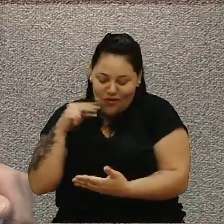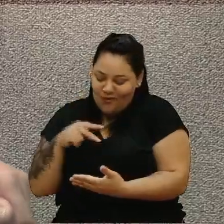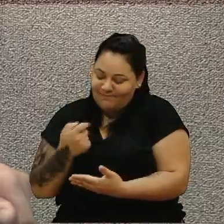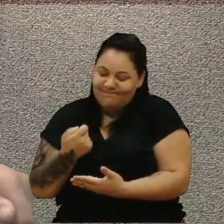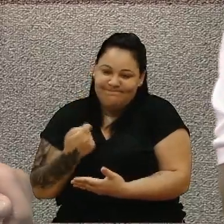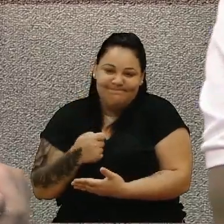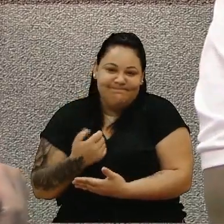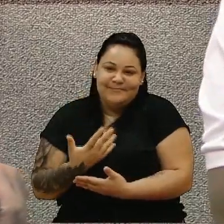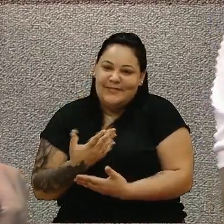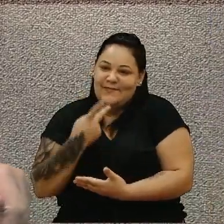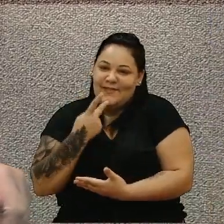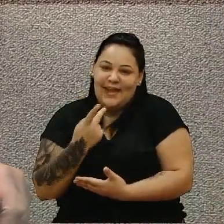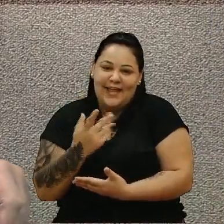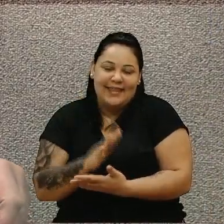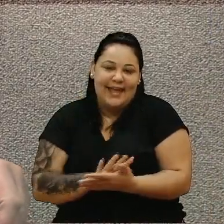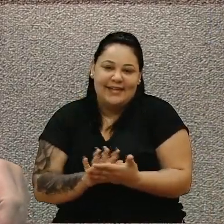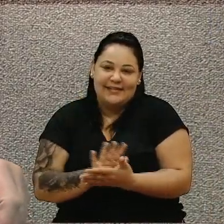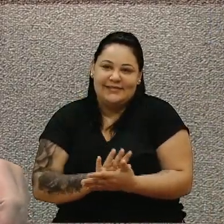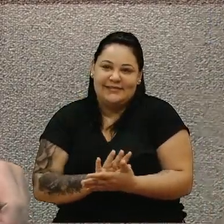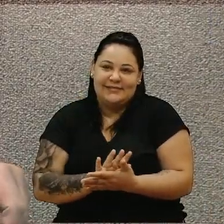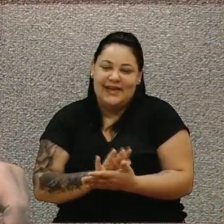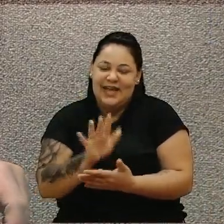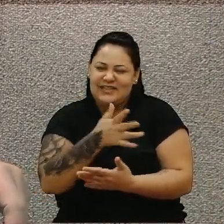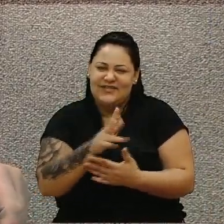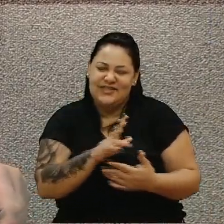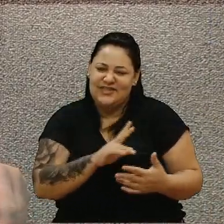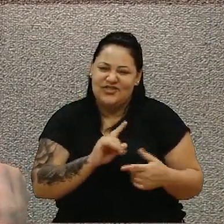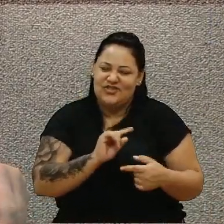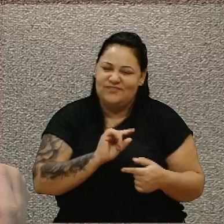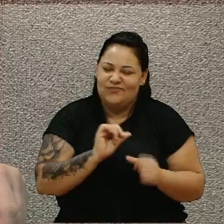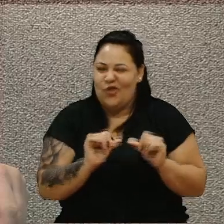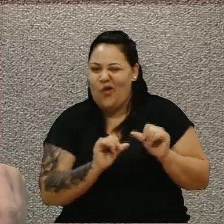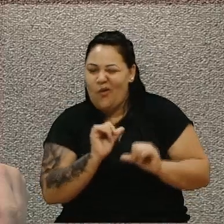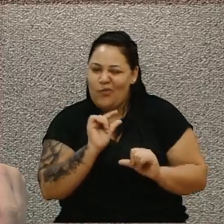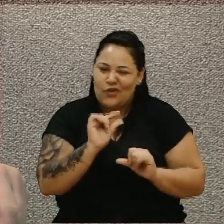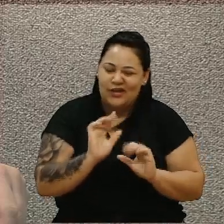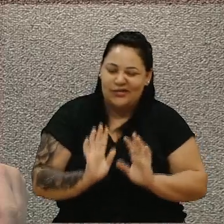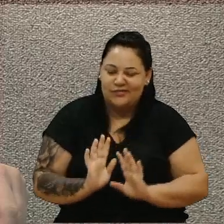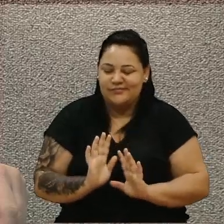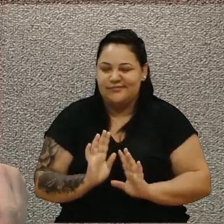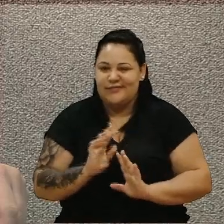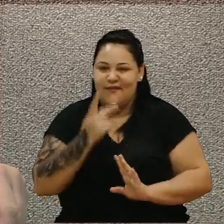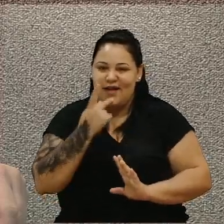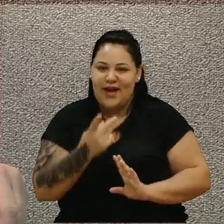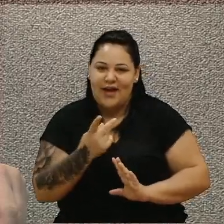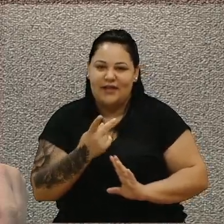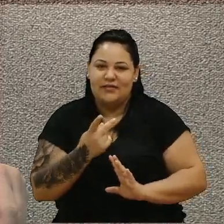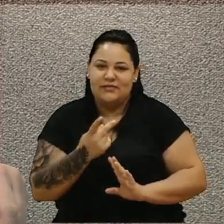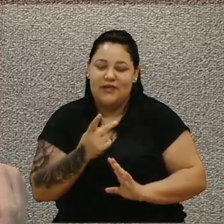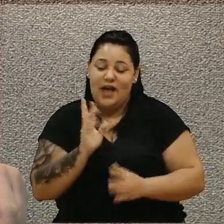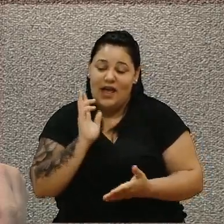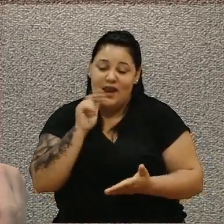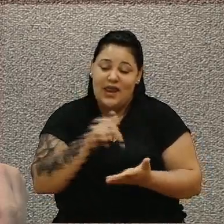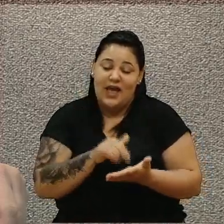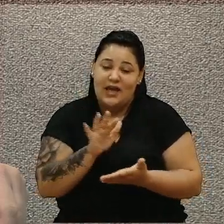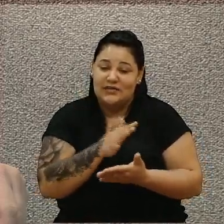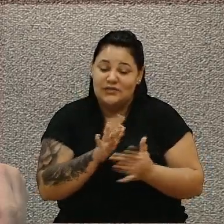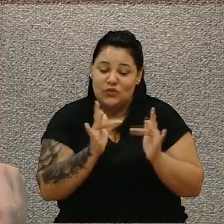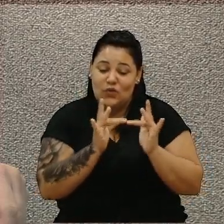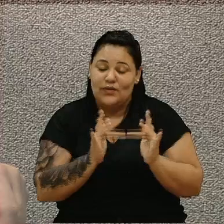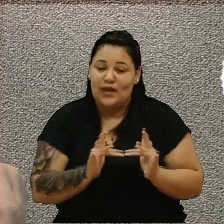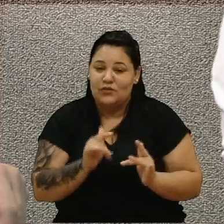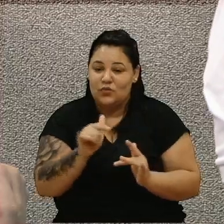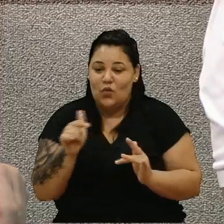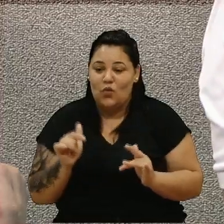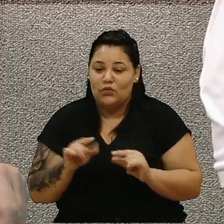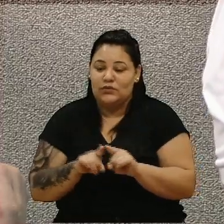acho que às vezes a gente distorce um pouquinho, mas está tudo certo. Aqui a fala, o objeto é uma coisa e as realidades e as relações elas são outras.